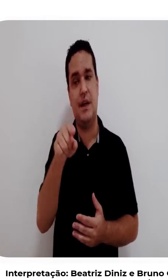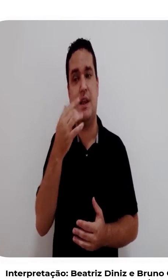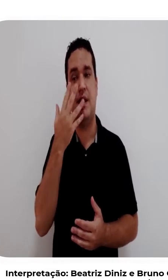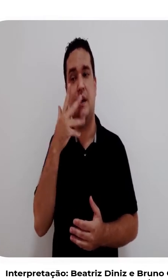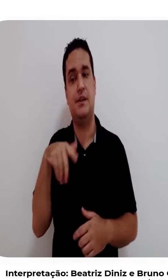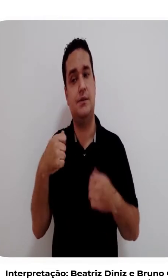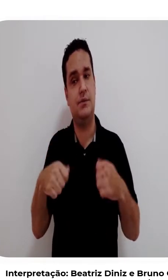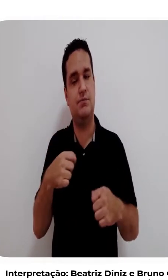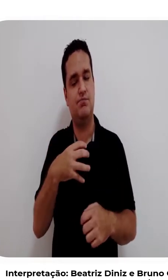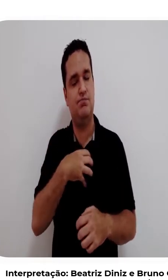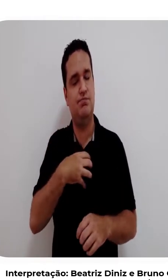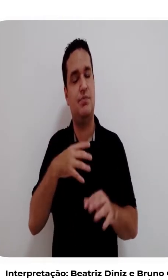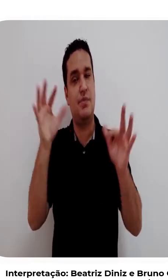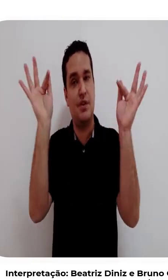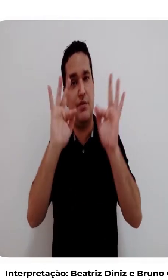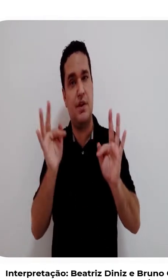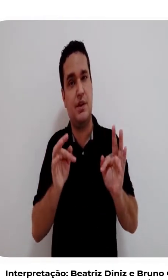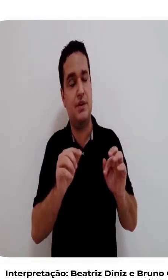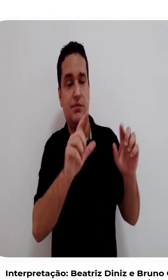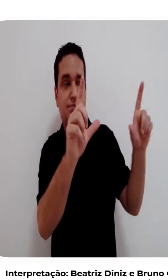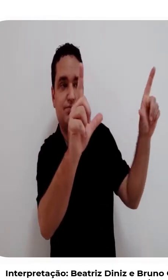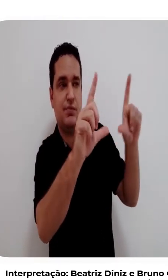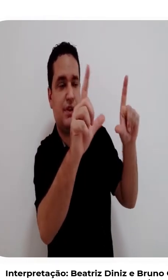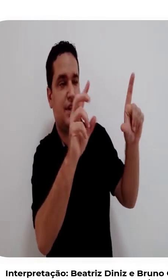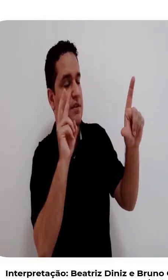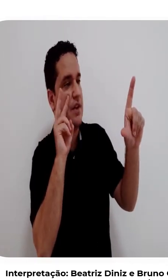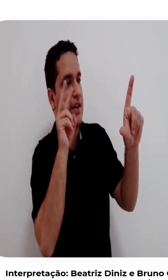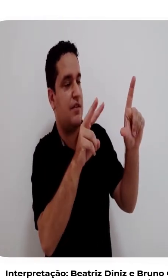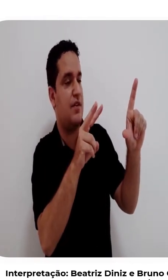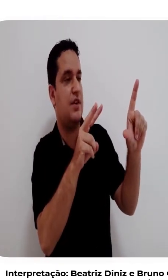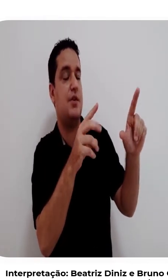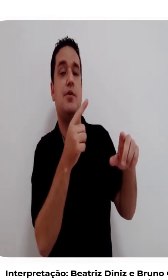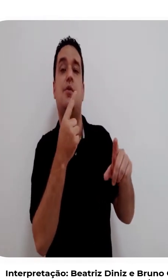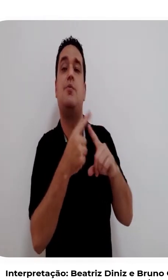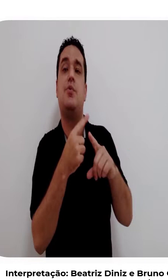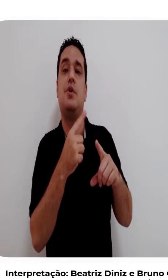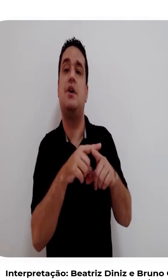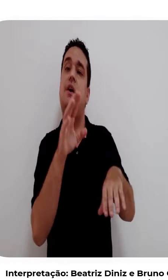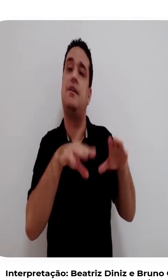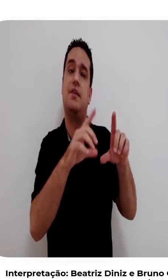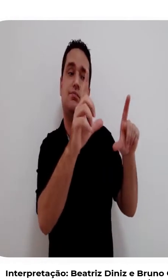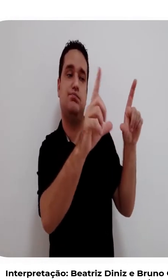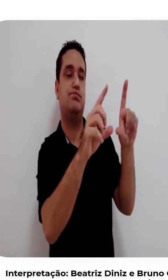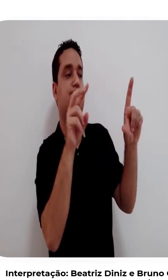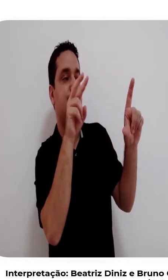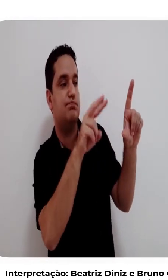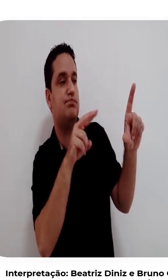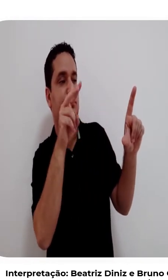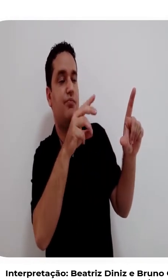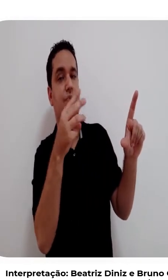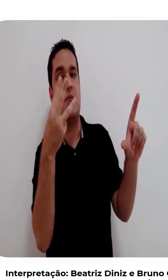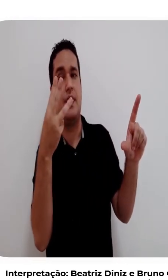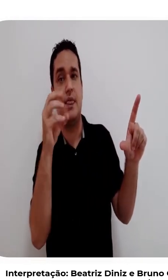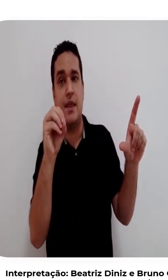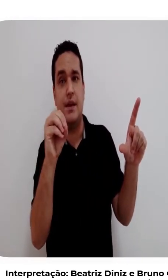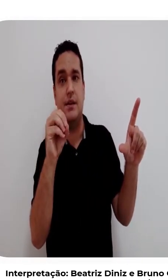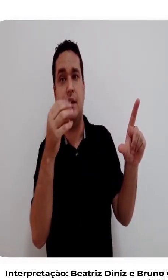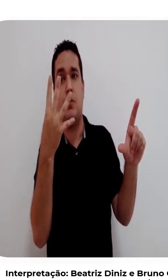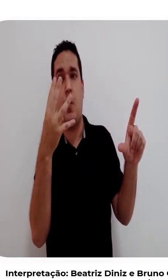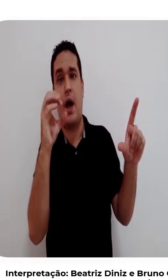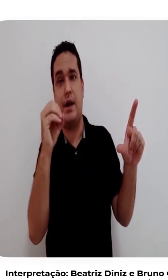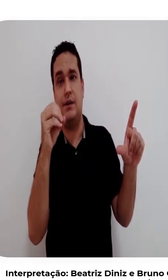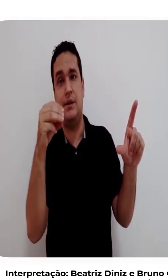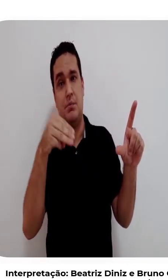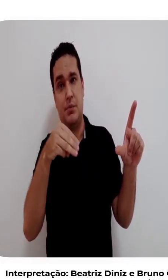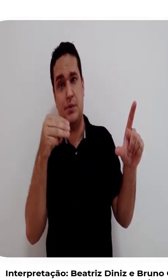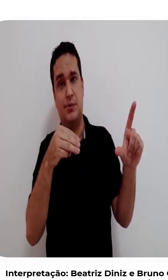esteja feliz ali na frente da tela, né? Porque ela vai ficar ali 30, 40 minutos assentada, né? E a tela